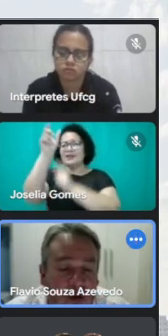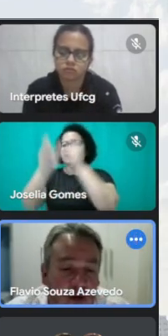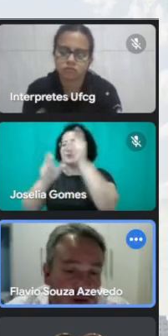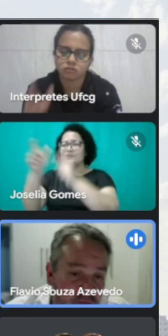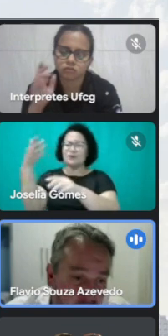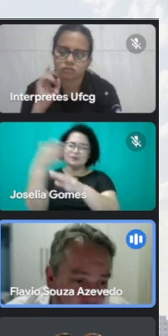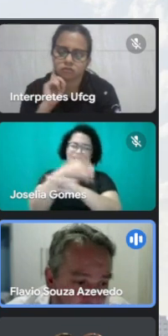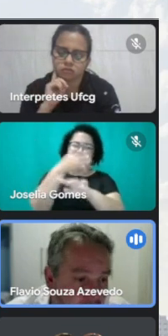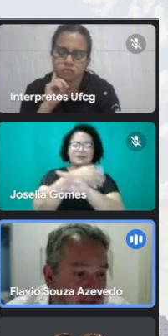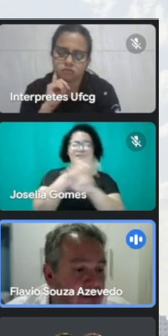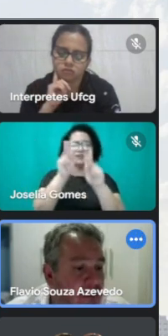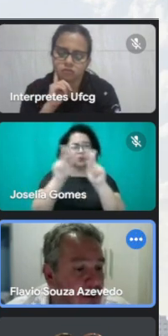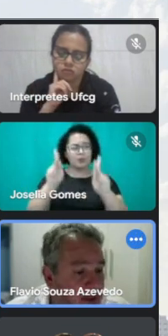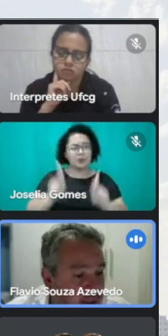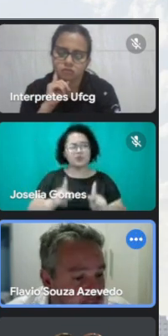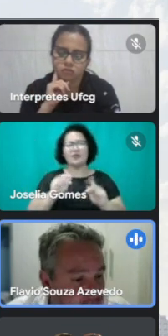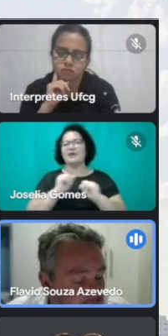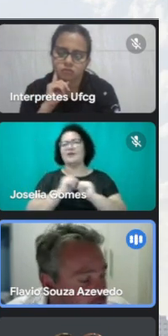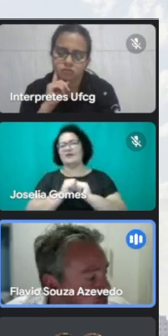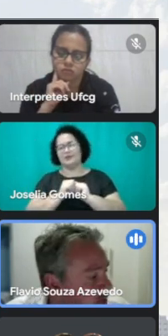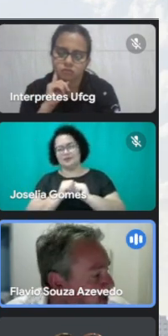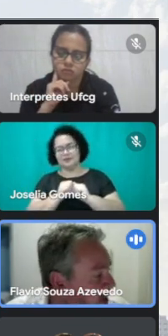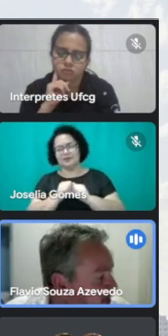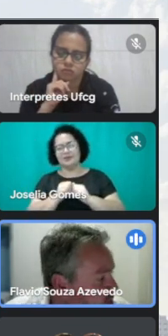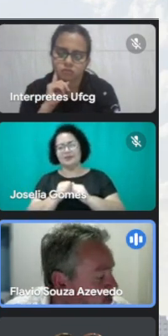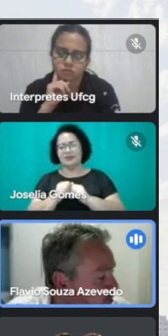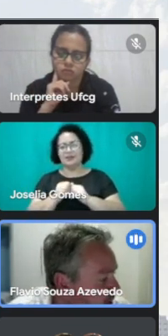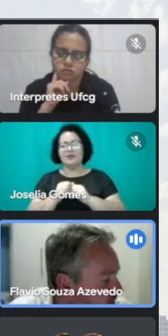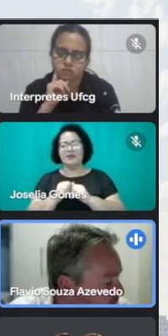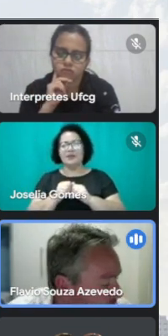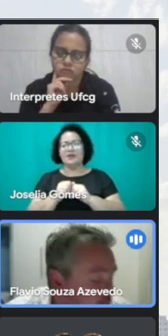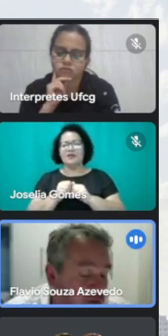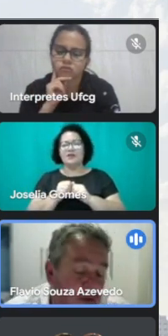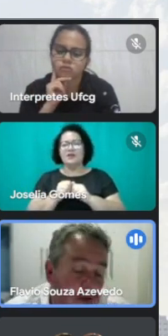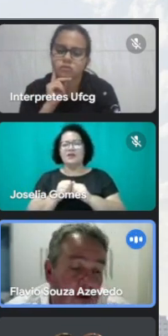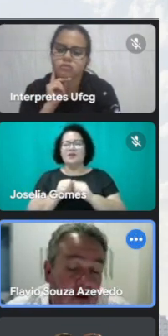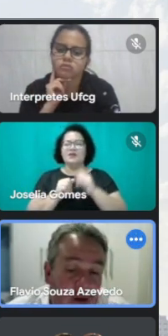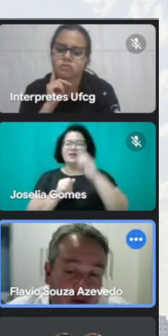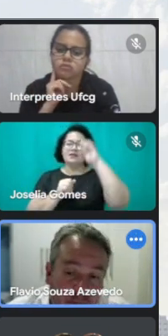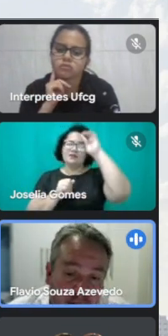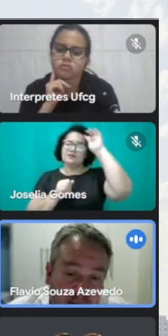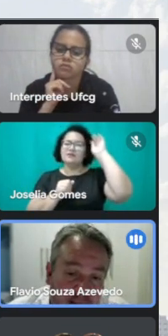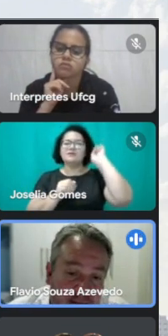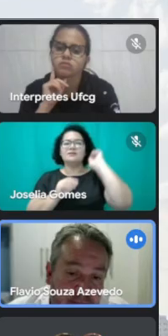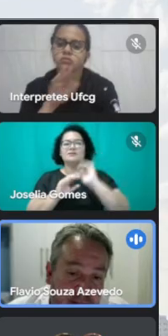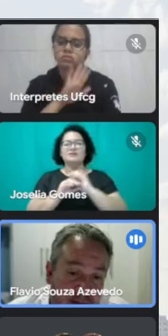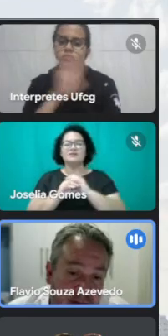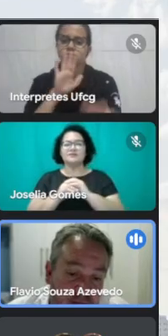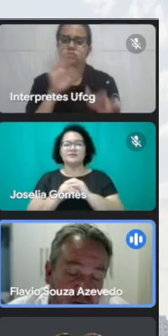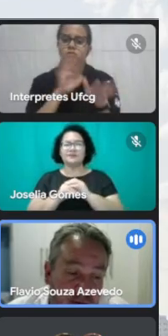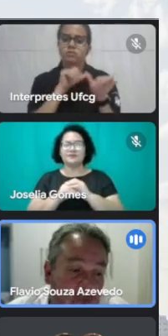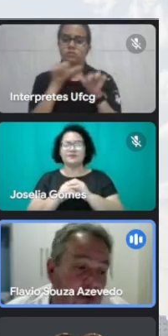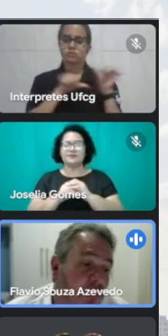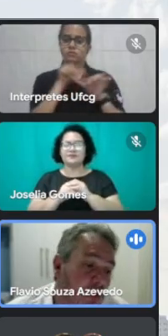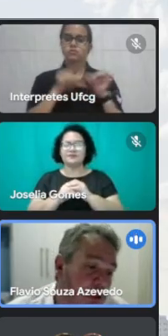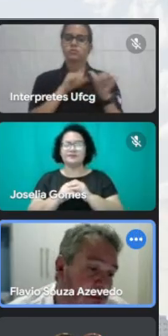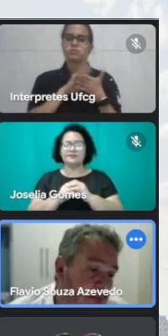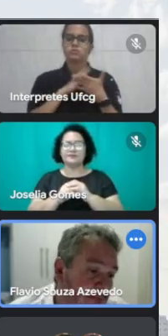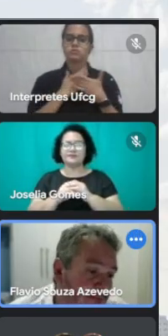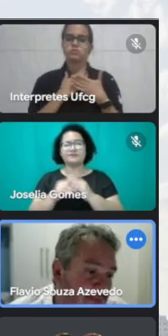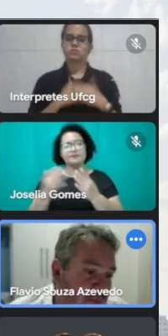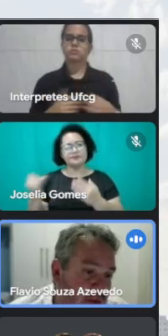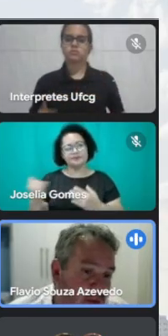projeto, informar, trazer outros benefícios, né, para essas regiões é muito